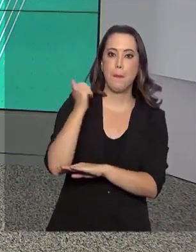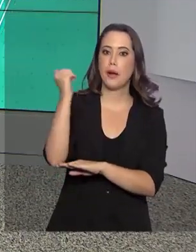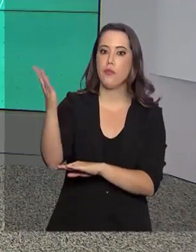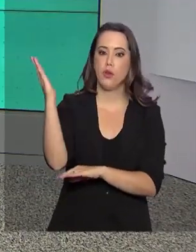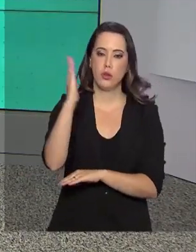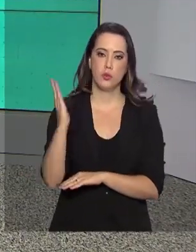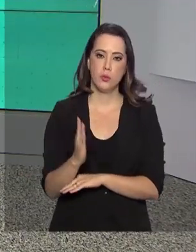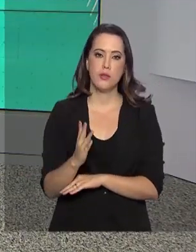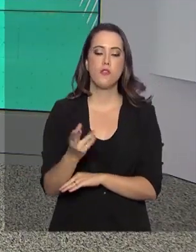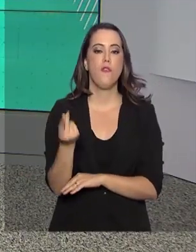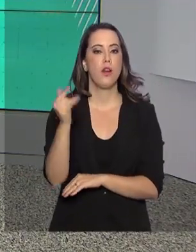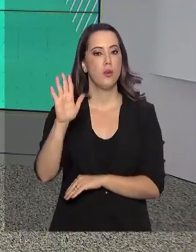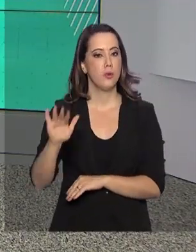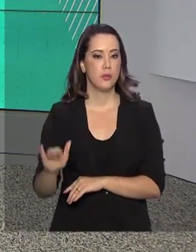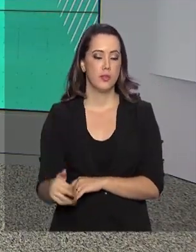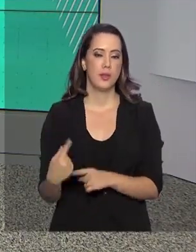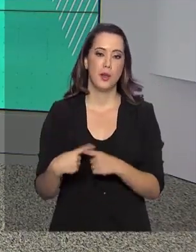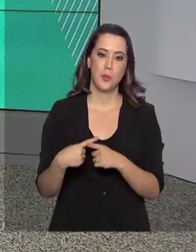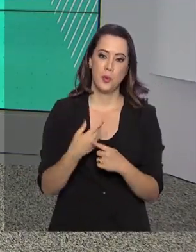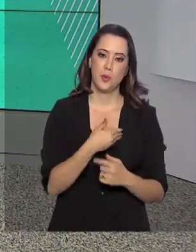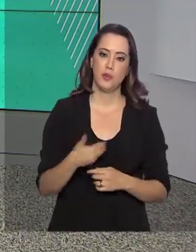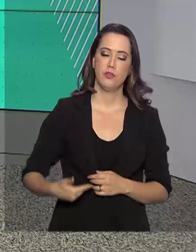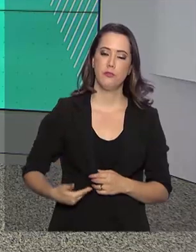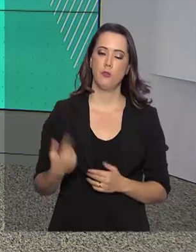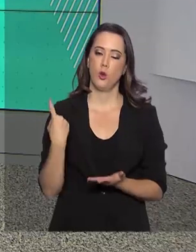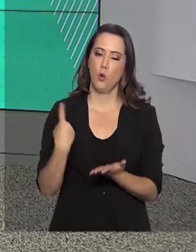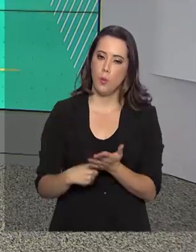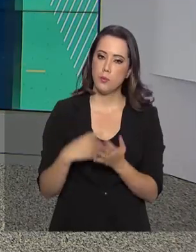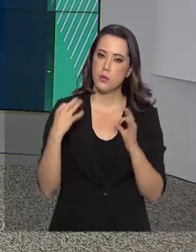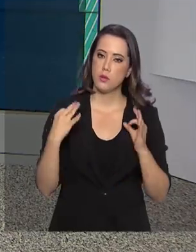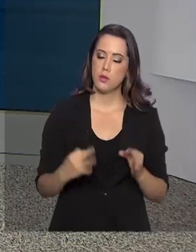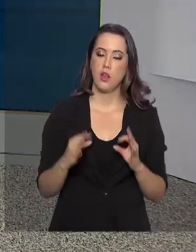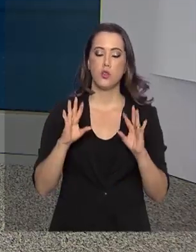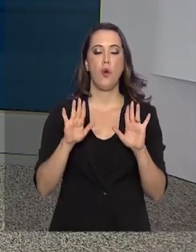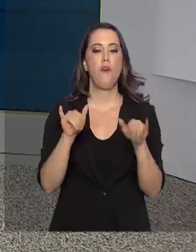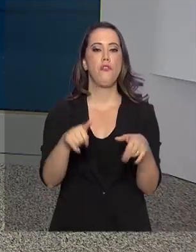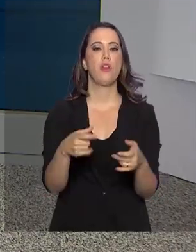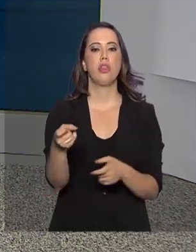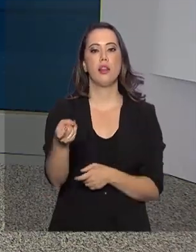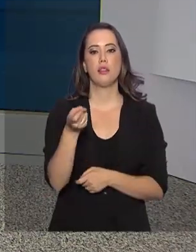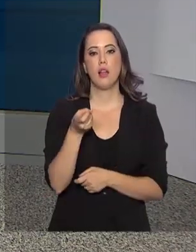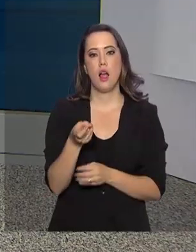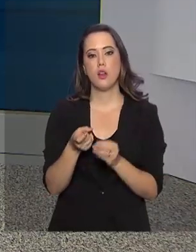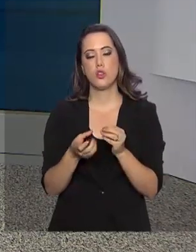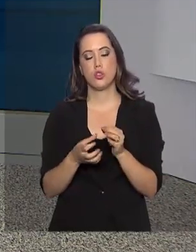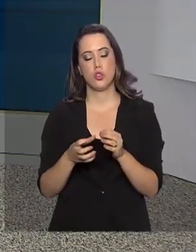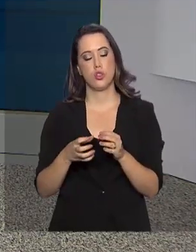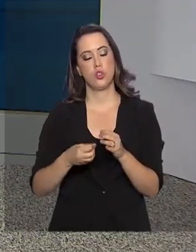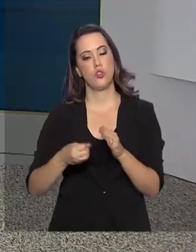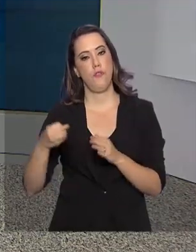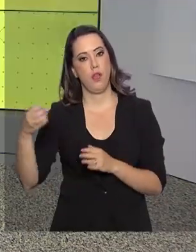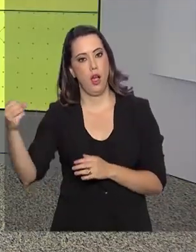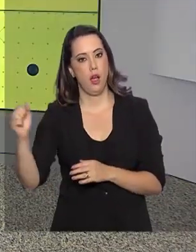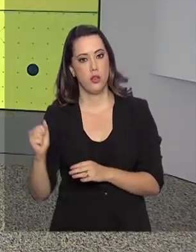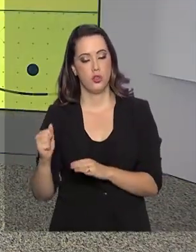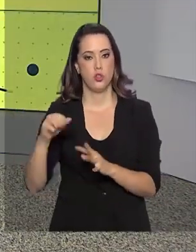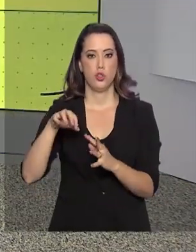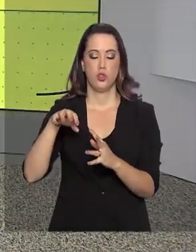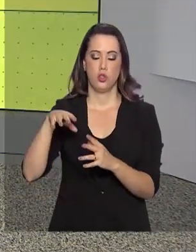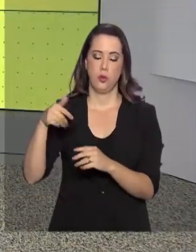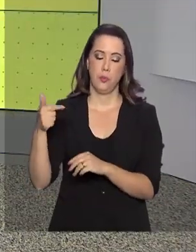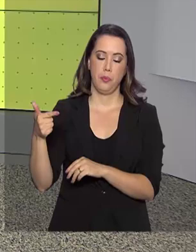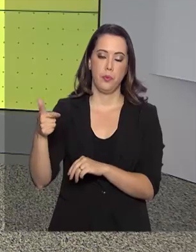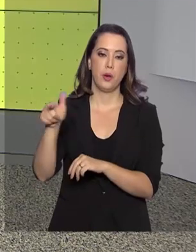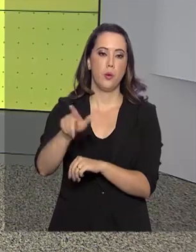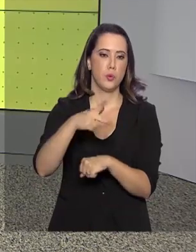mais em conta o governo confirmou que haverá o fim da taxa cobrada na tarifa de embarque internacional a medida deve incentivar o